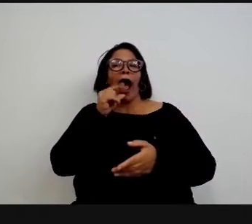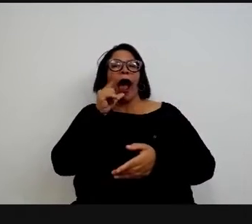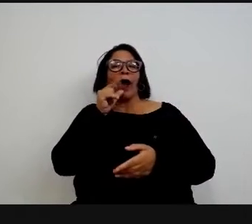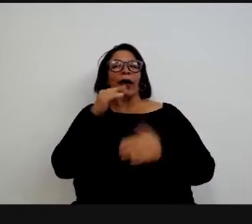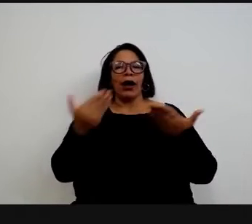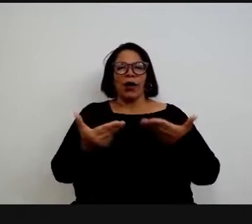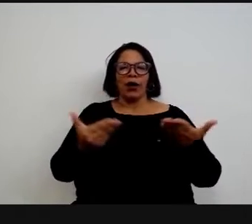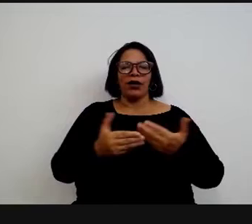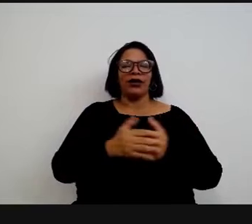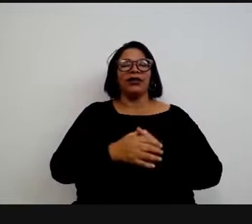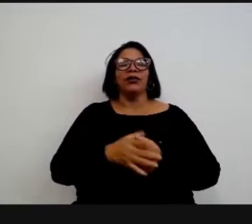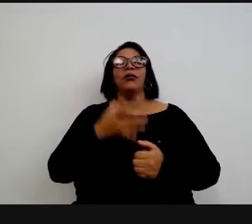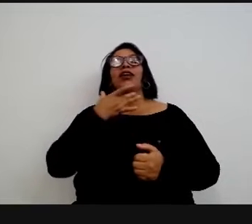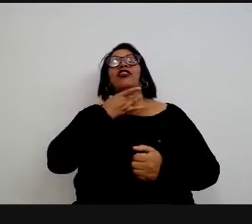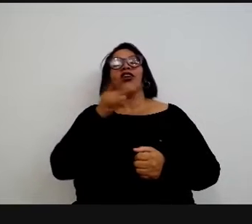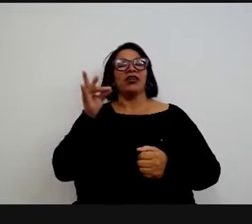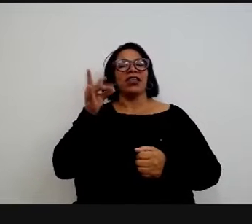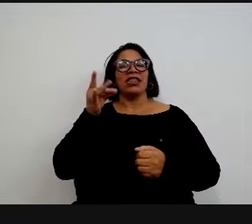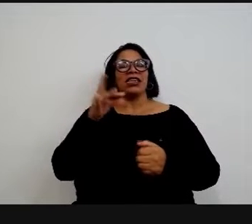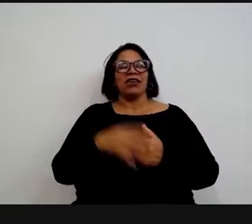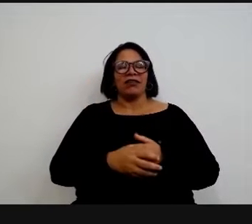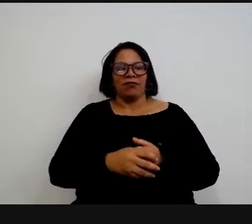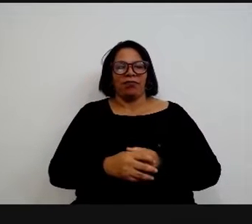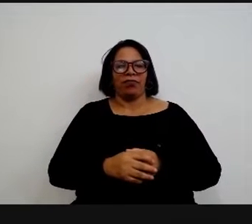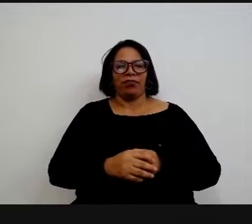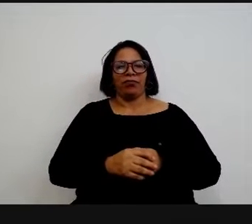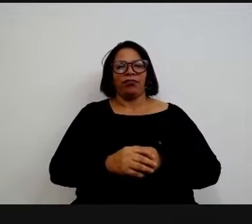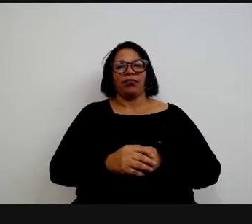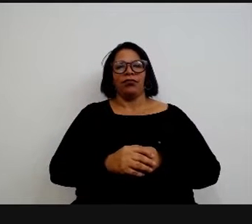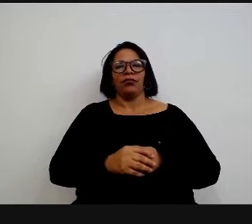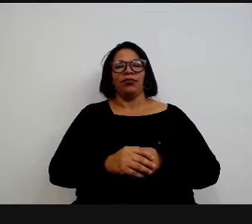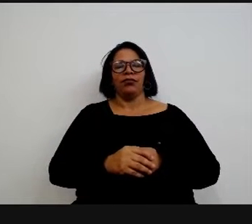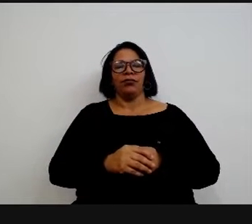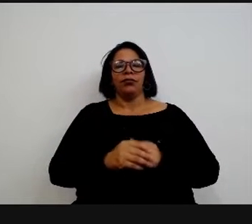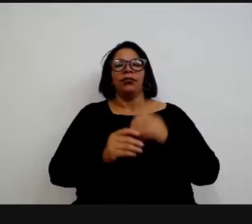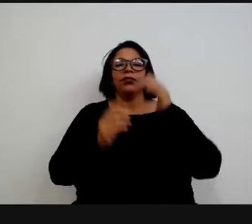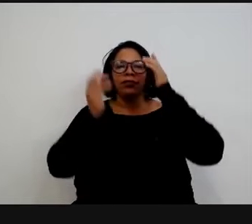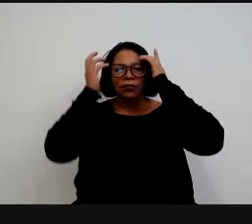que a boca já está seca.